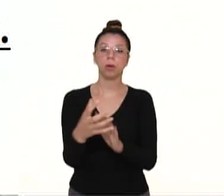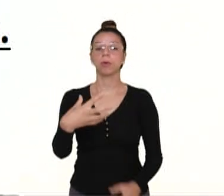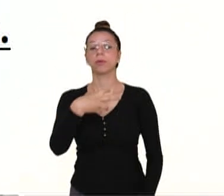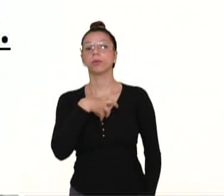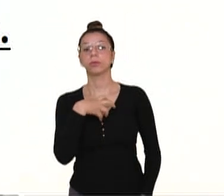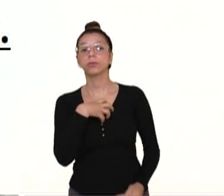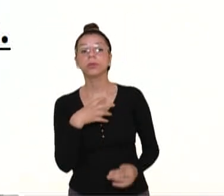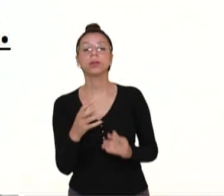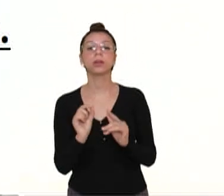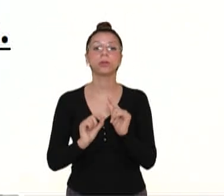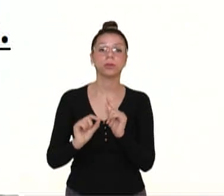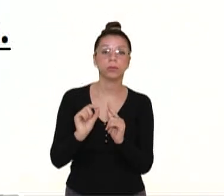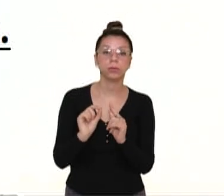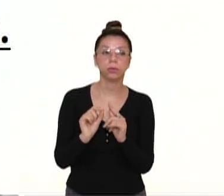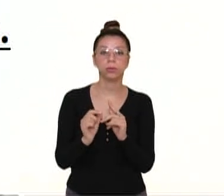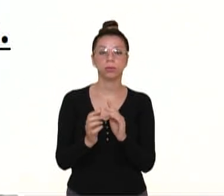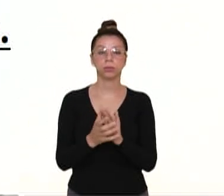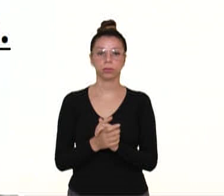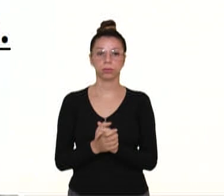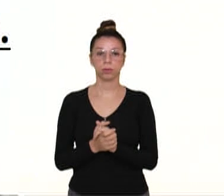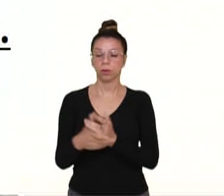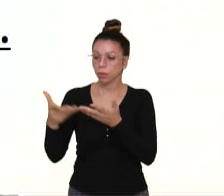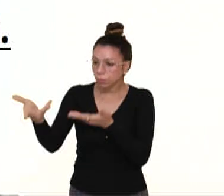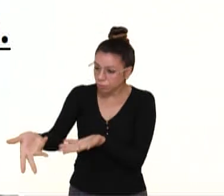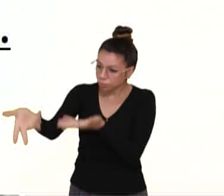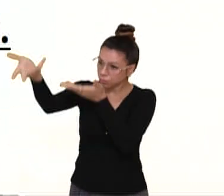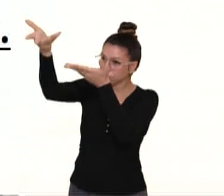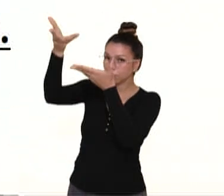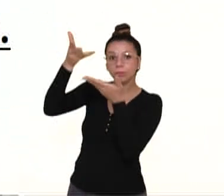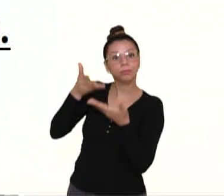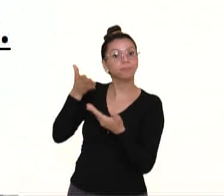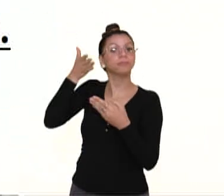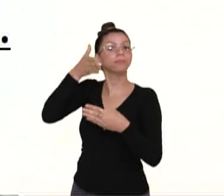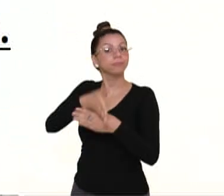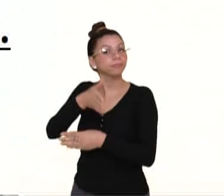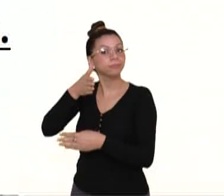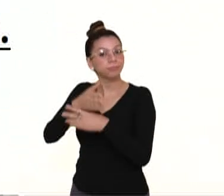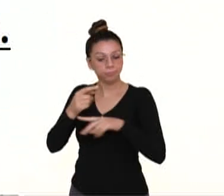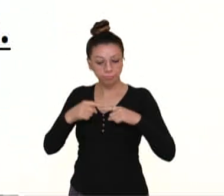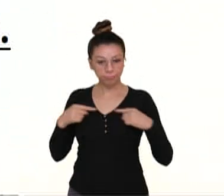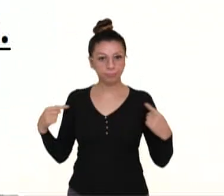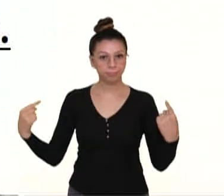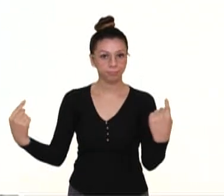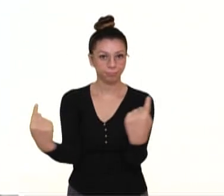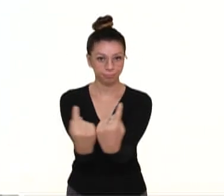de agregar essas pessoas é convidá-los para participarem da roda.